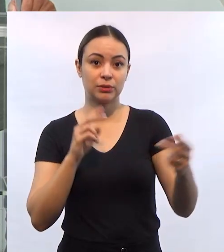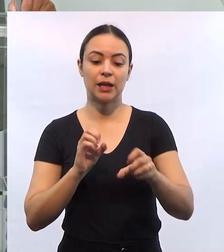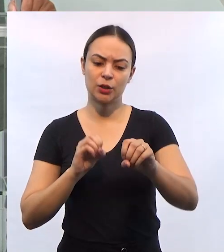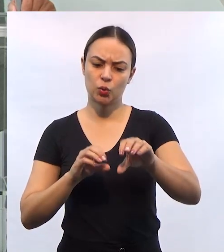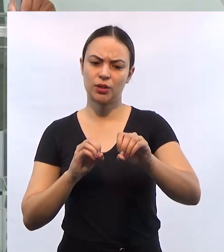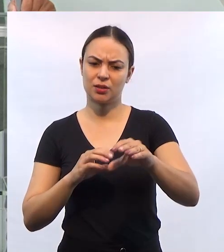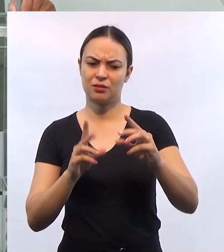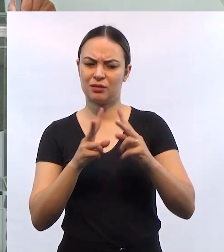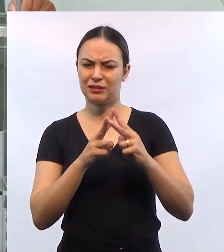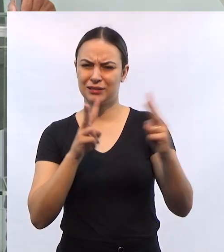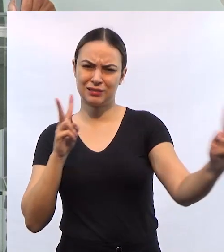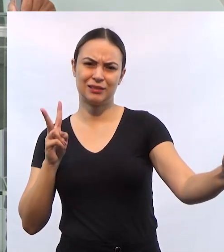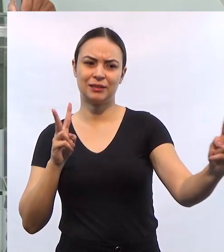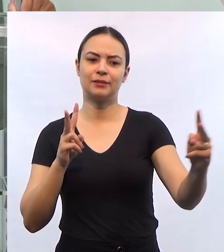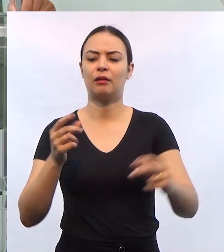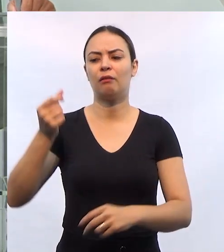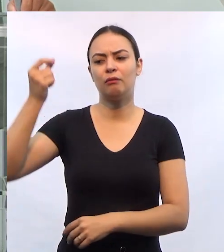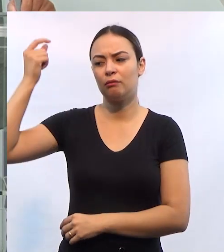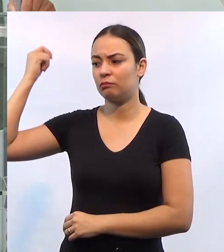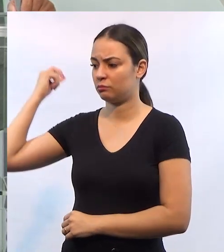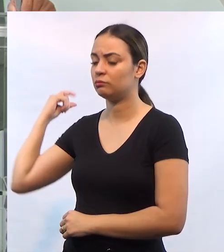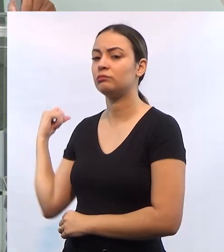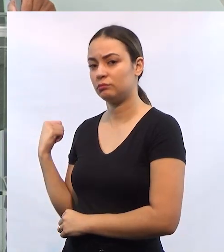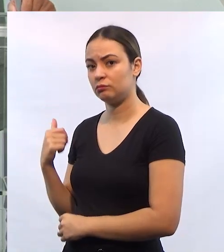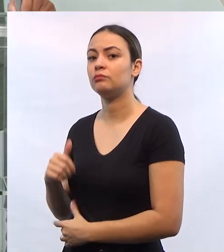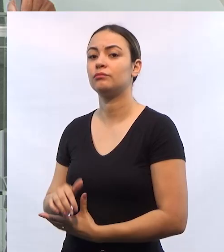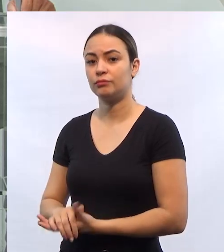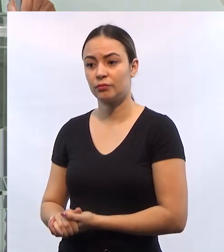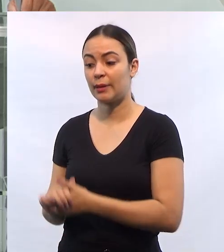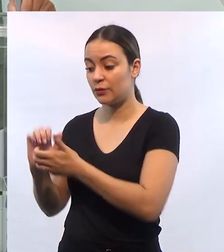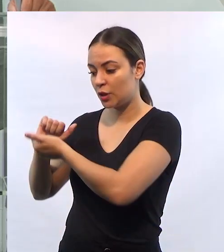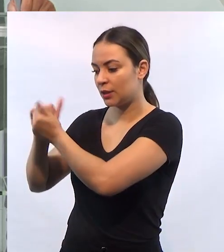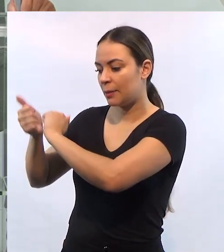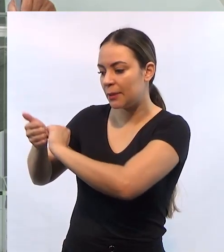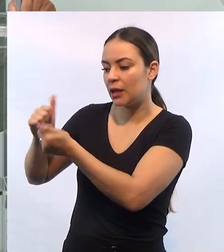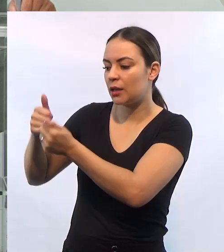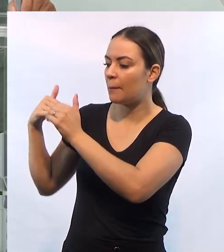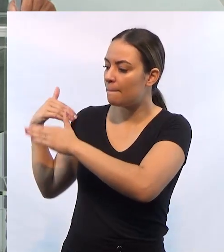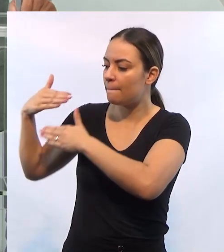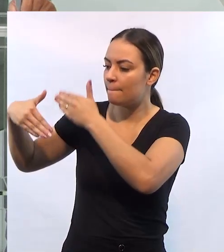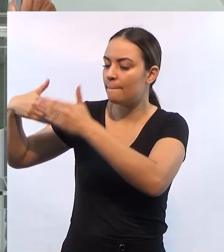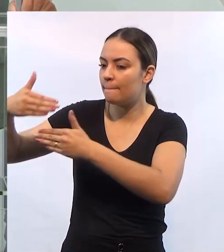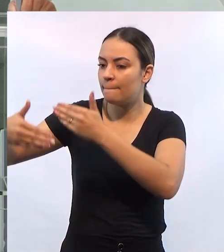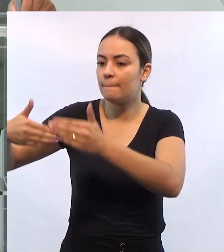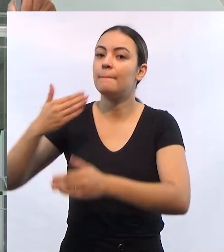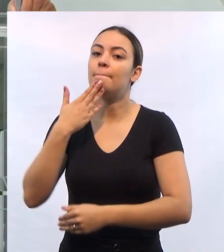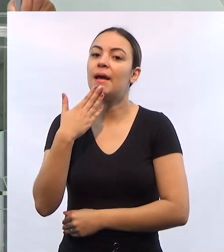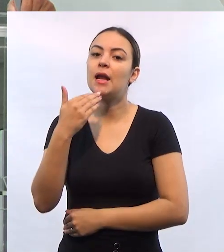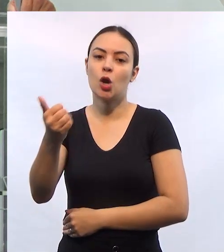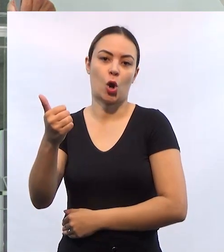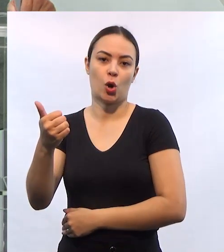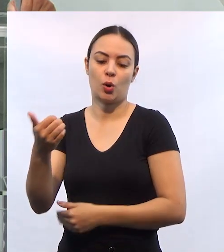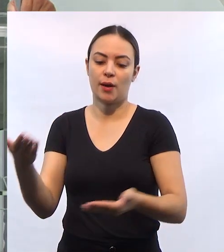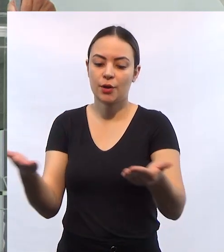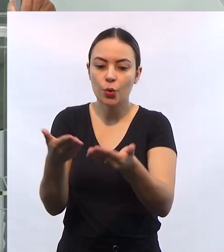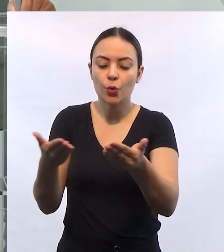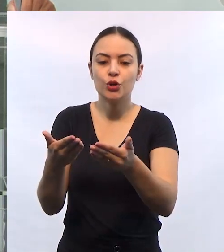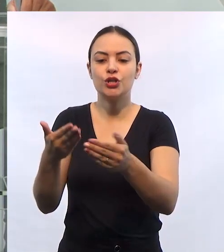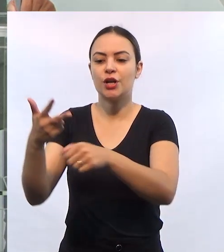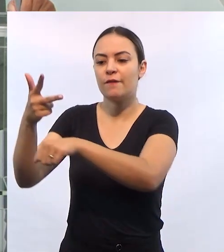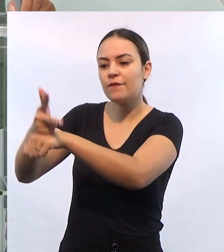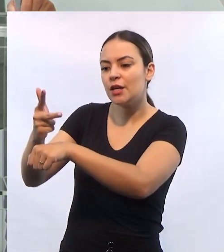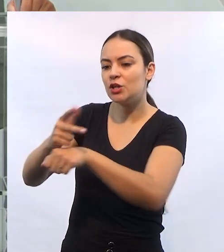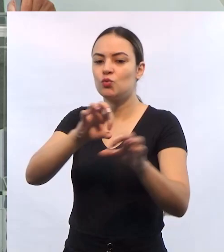à distância não é de hoje não, gente. É de muito mais tempo atrás. Ela só foi se adaptando e melhorando. É exatamente isso daqui, ó.